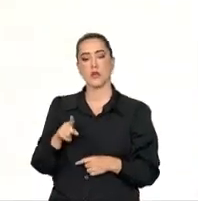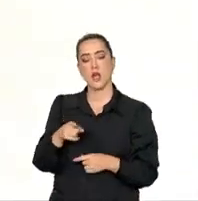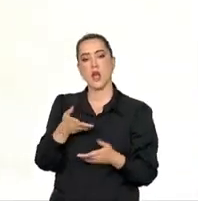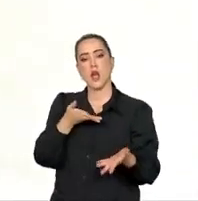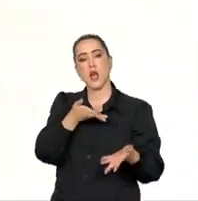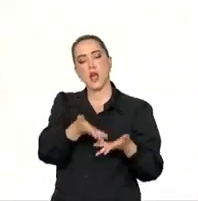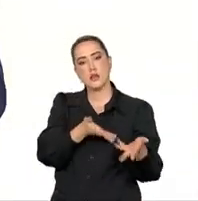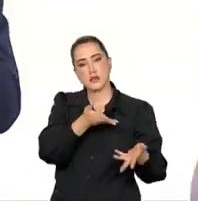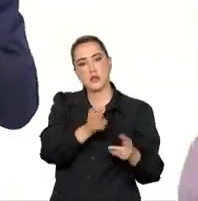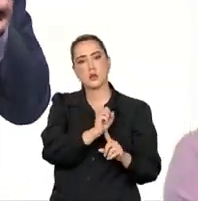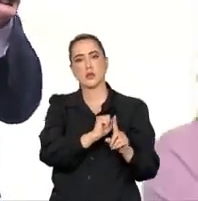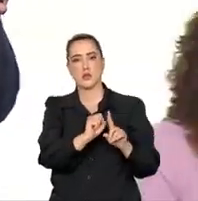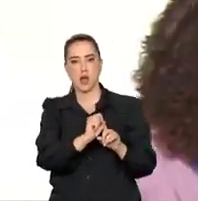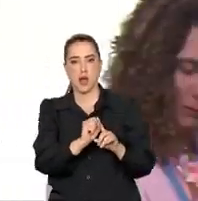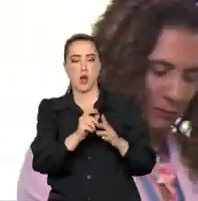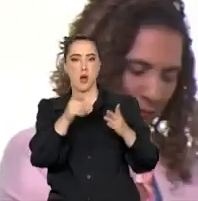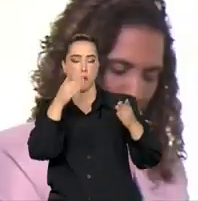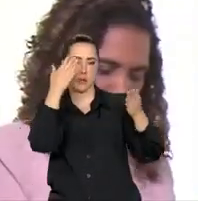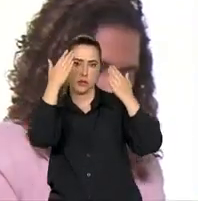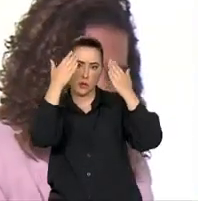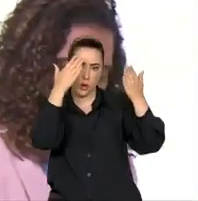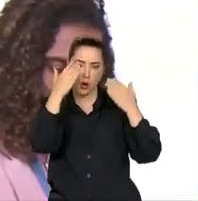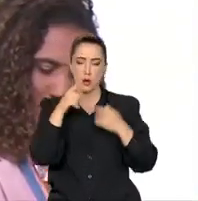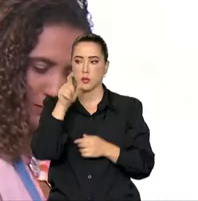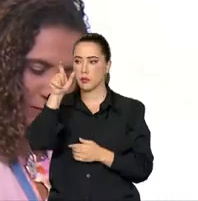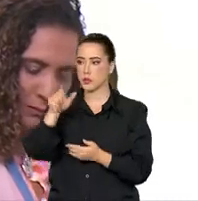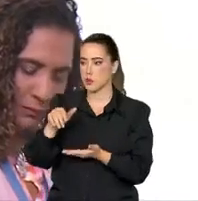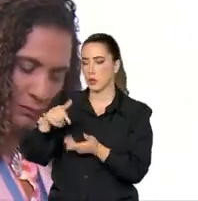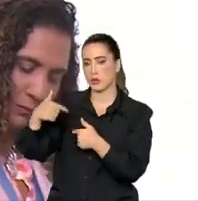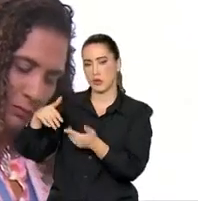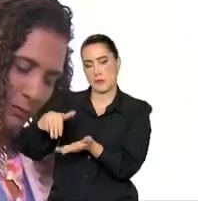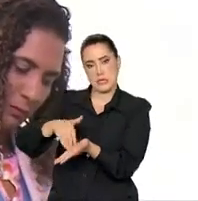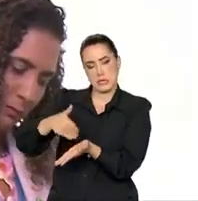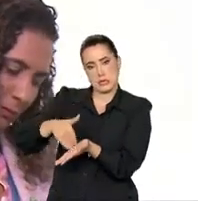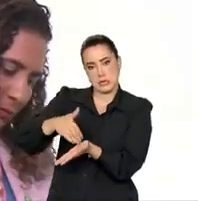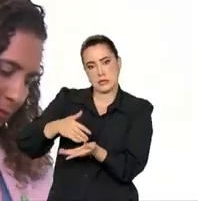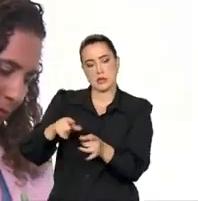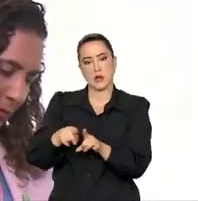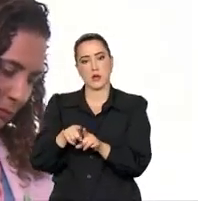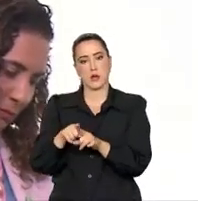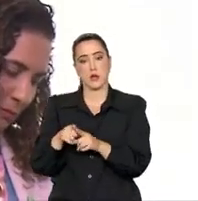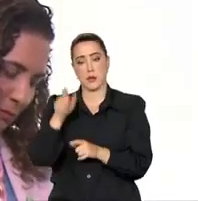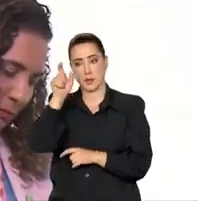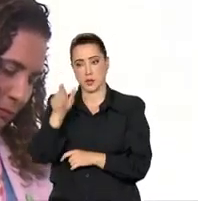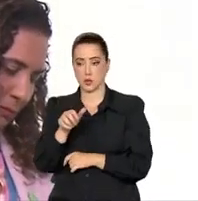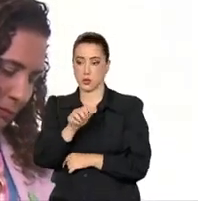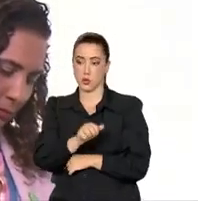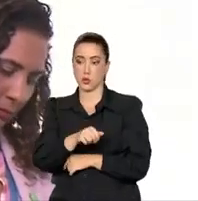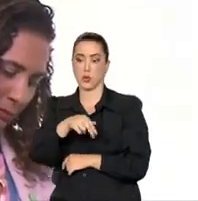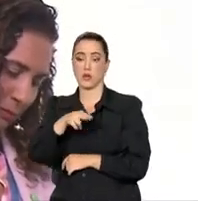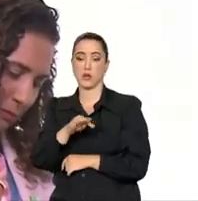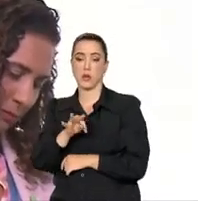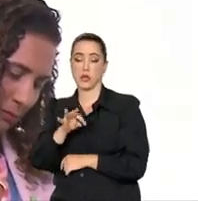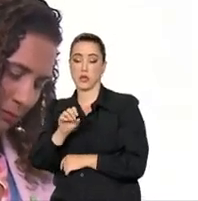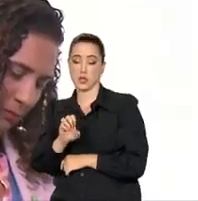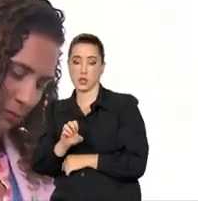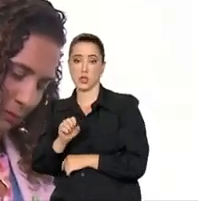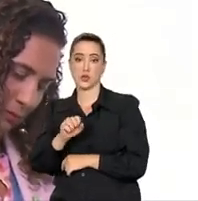psicólogos, cadastradores, o agente social, que a gente chama de visitador,